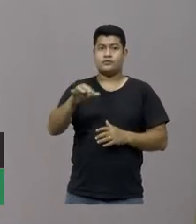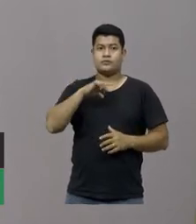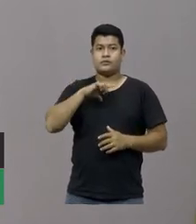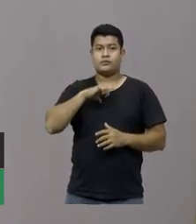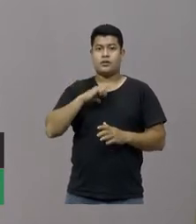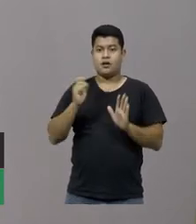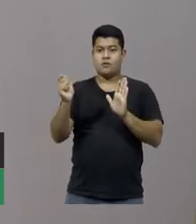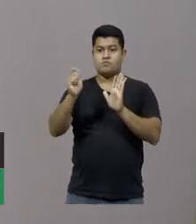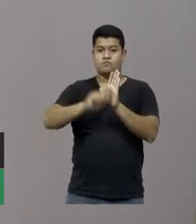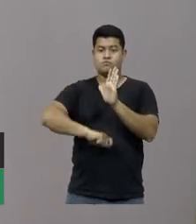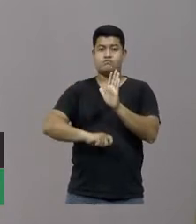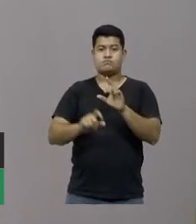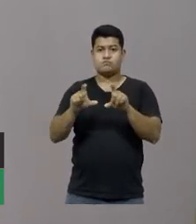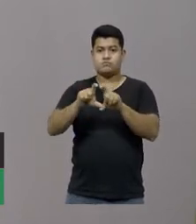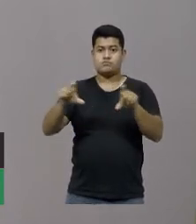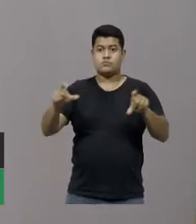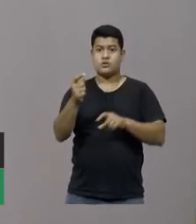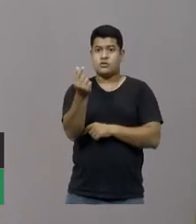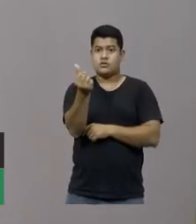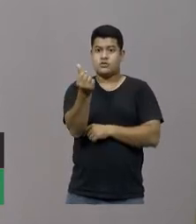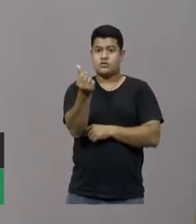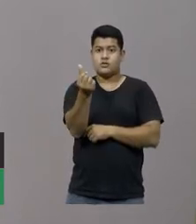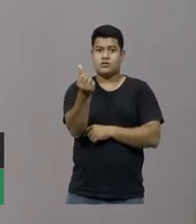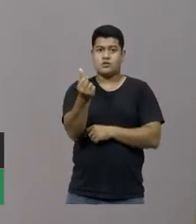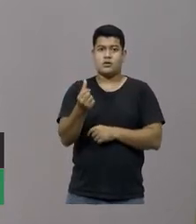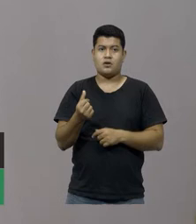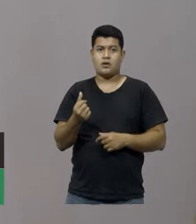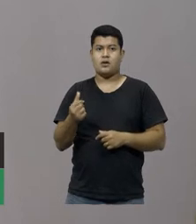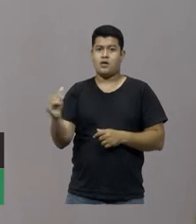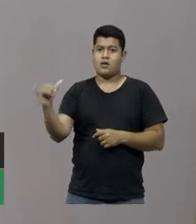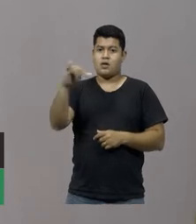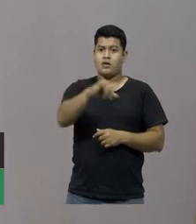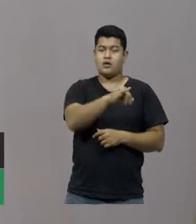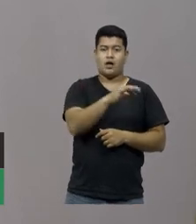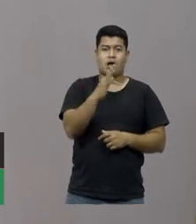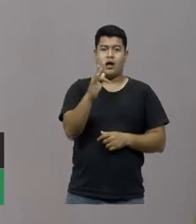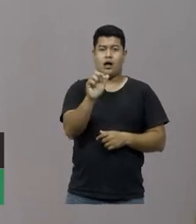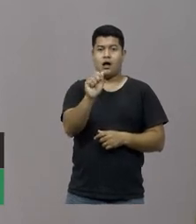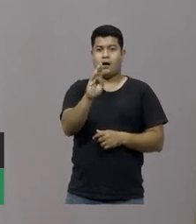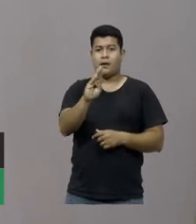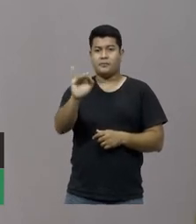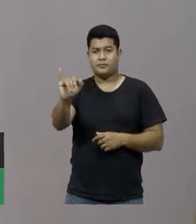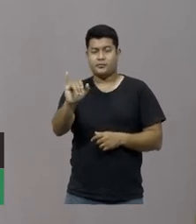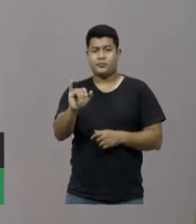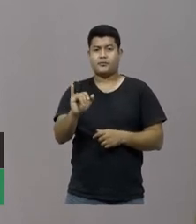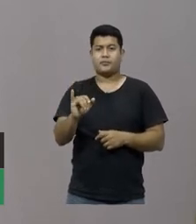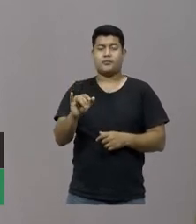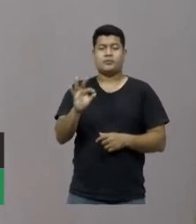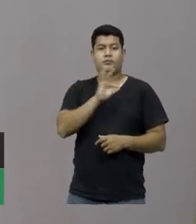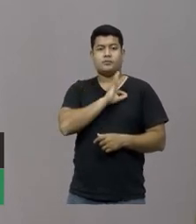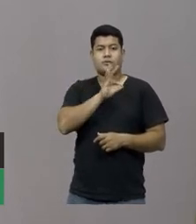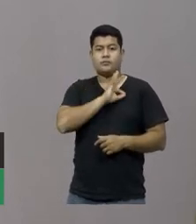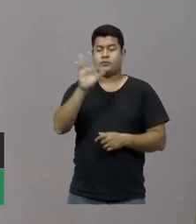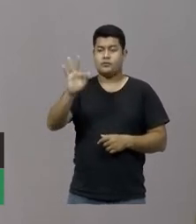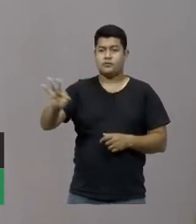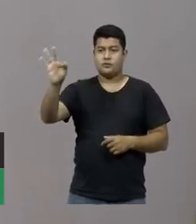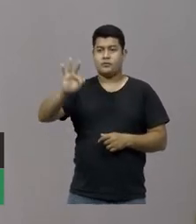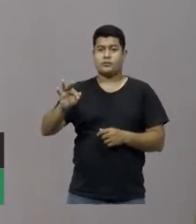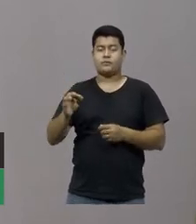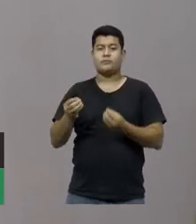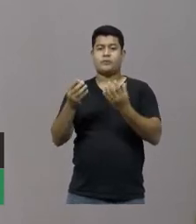rubrica, existe dinheiro, a aeronave da FAB, da Polícia Federal, para fazer